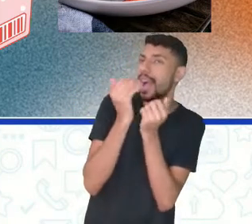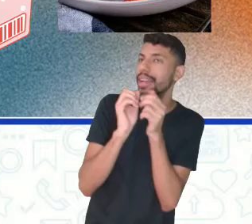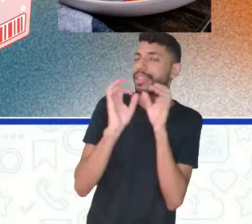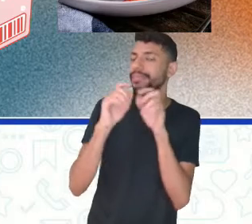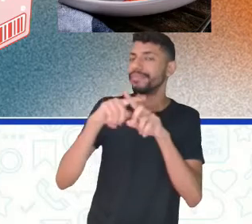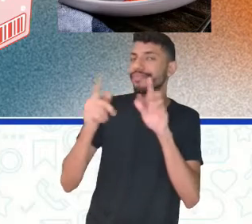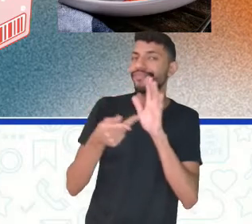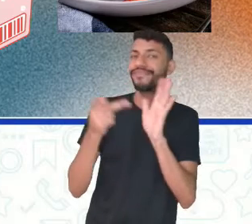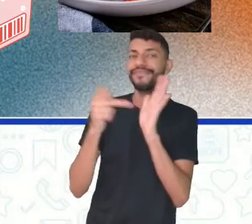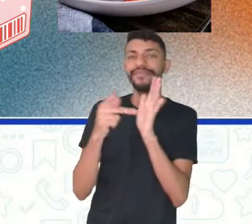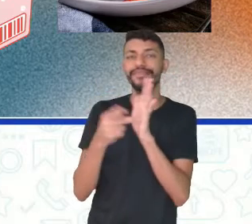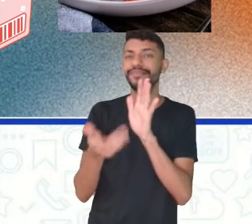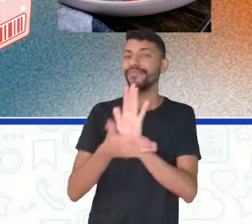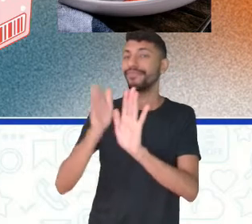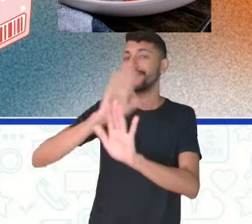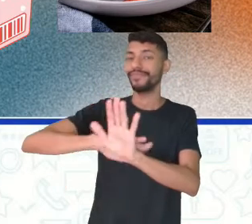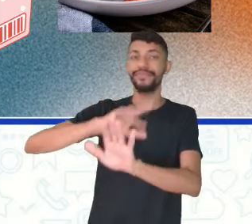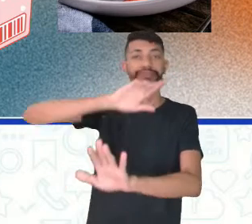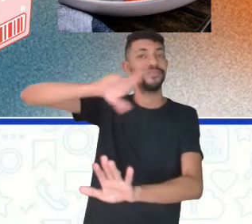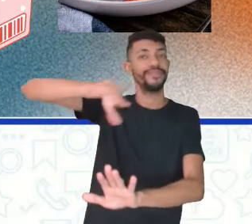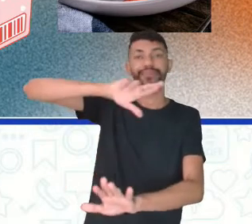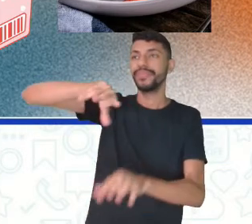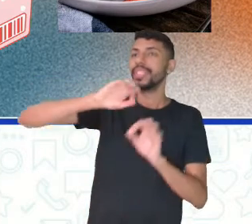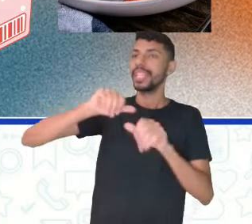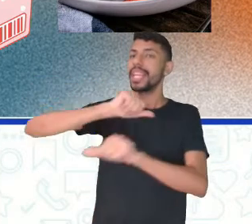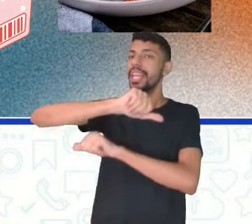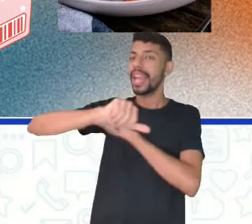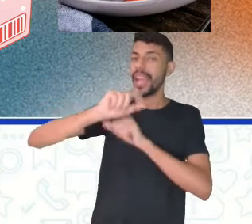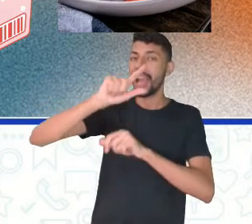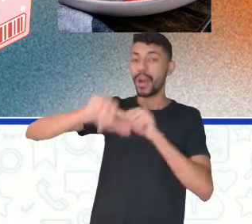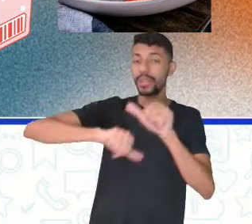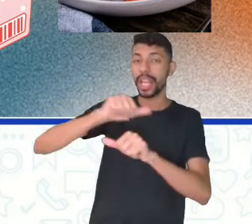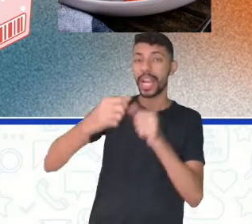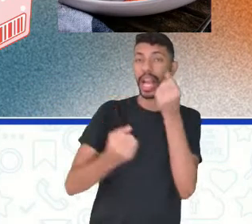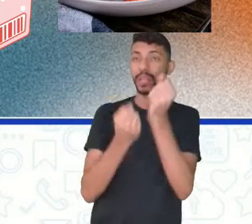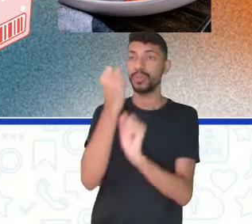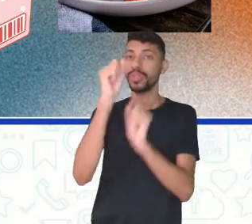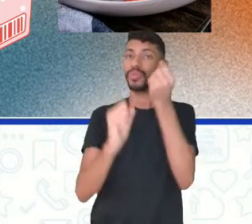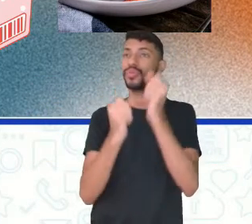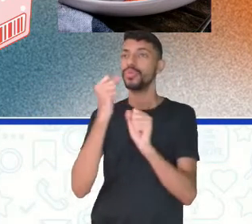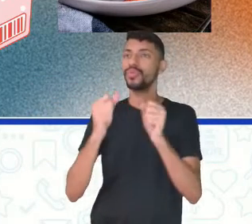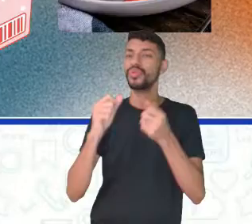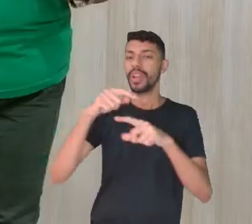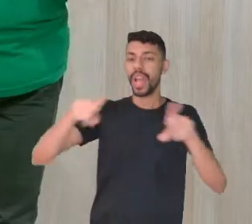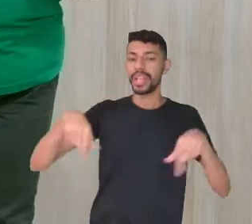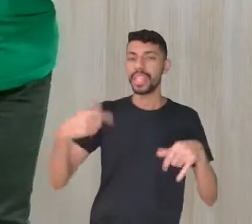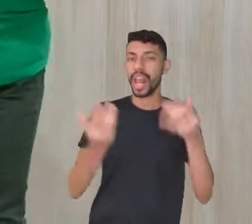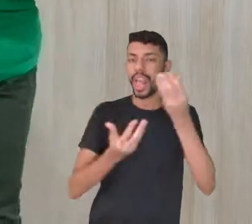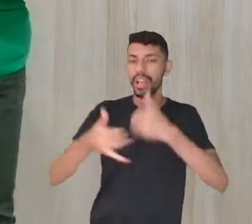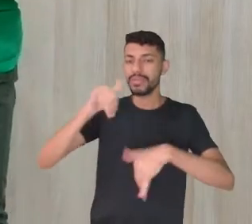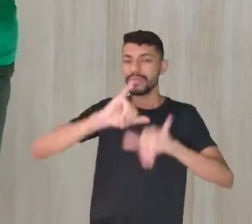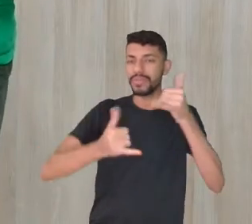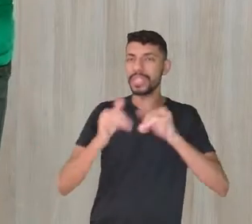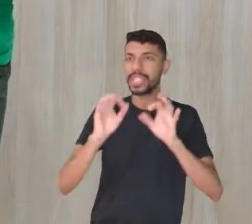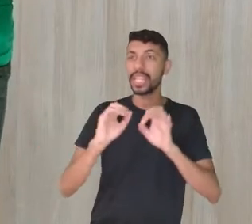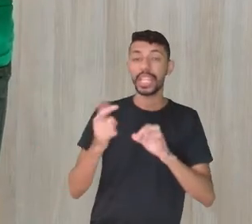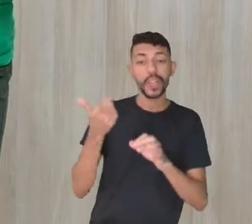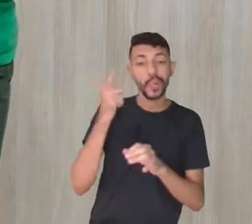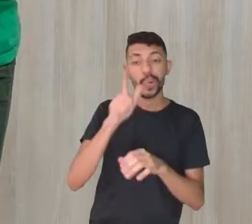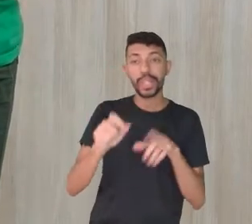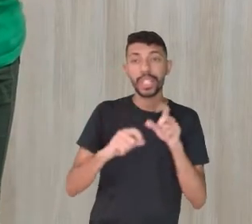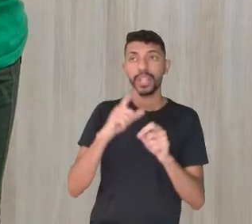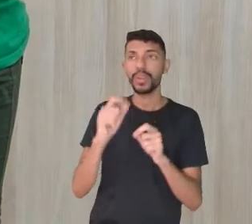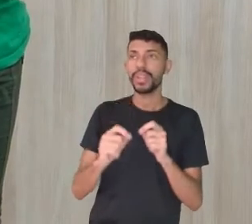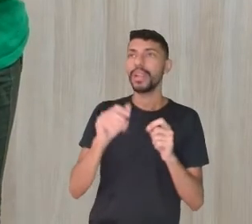gente sabe que não, que aquilo ali foi modificado no laboratório. Que lá no laboratório, os pesquisadores, eles conseguiram imitar